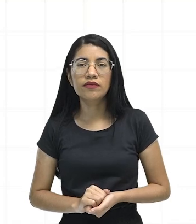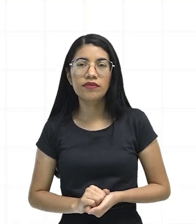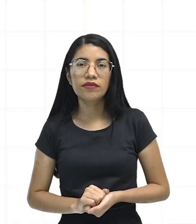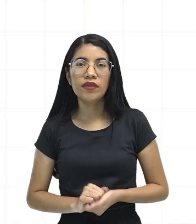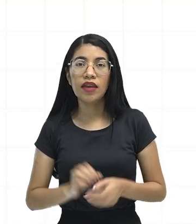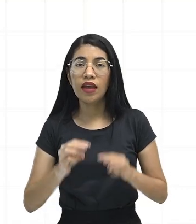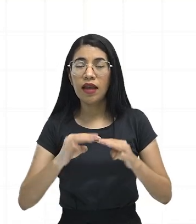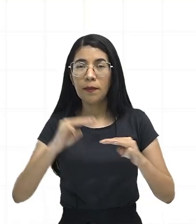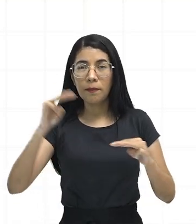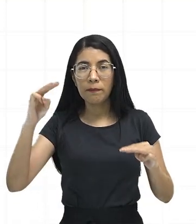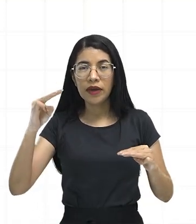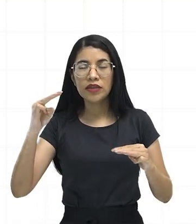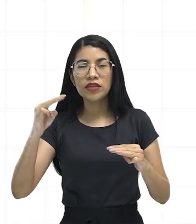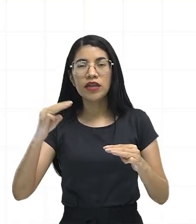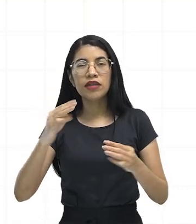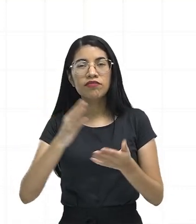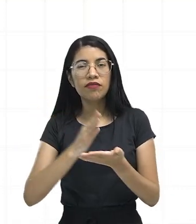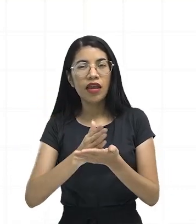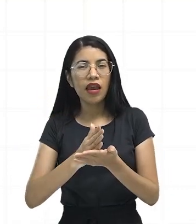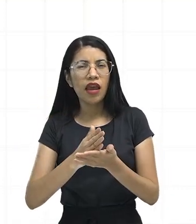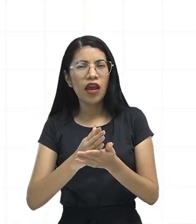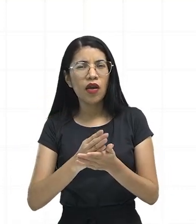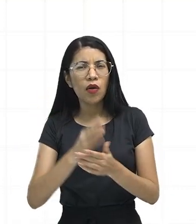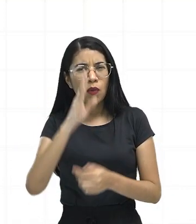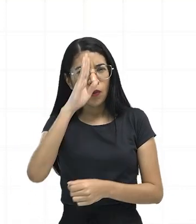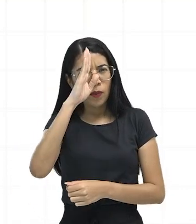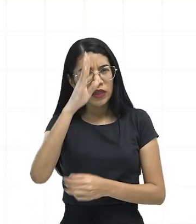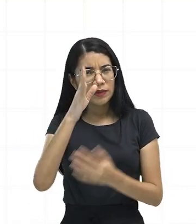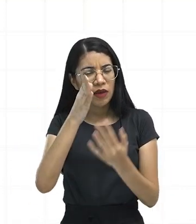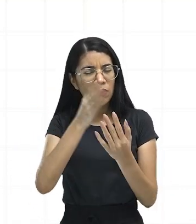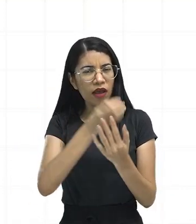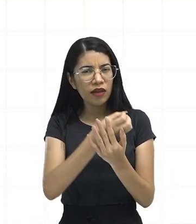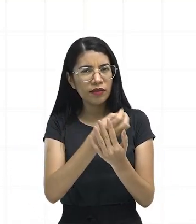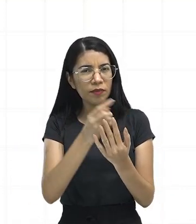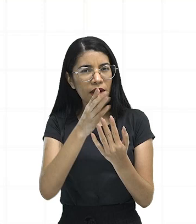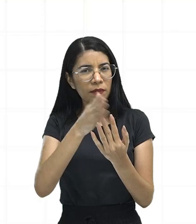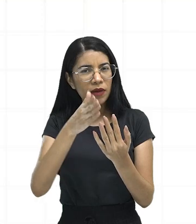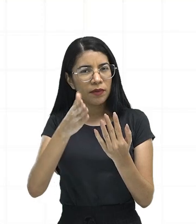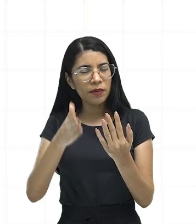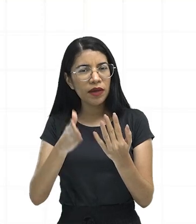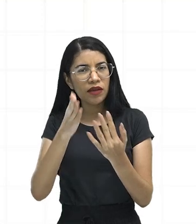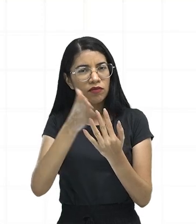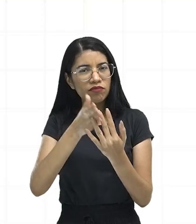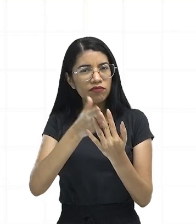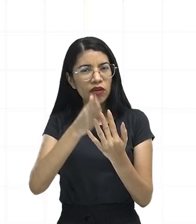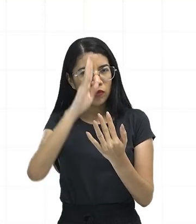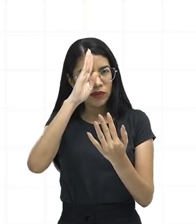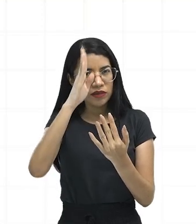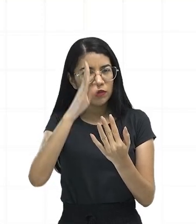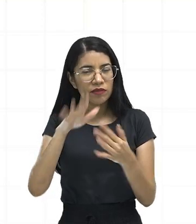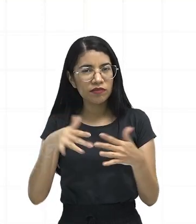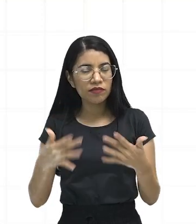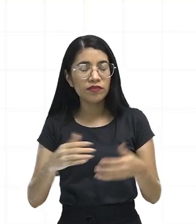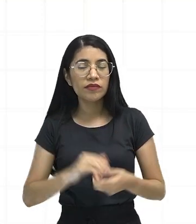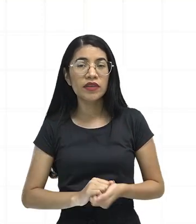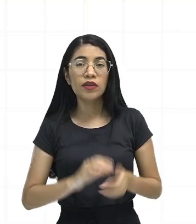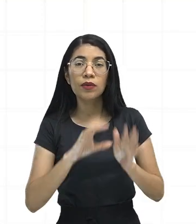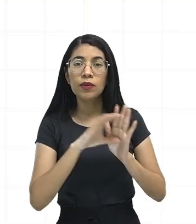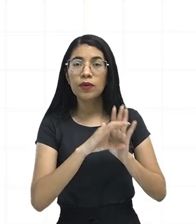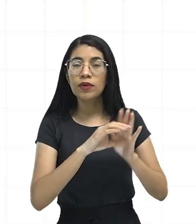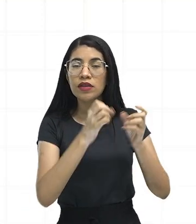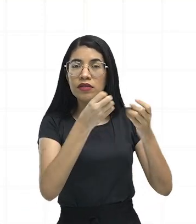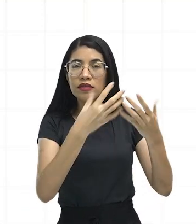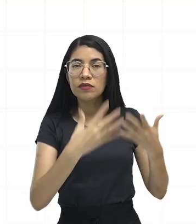a mediana não é o termo central? Só que é o seguinte, vamos voltar aqui na definição. A definição diz que